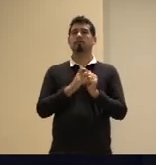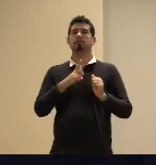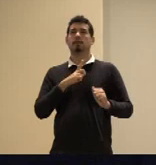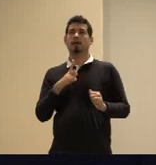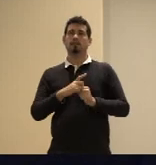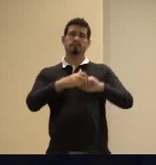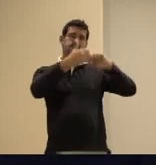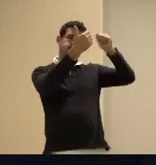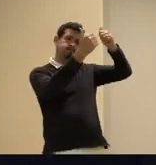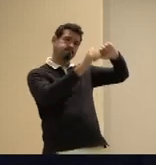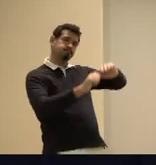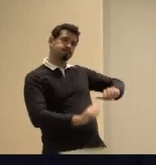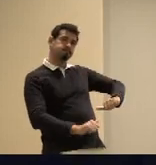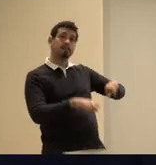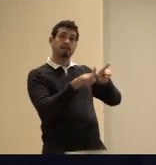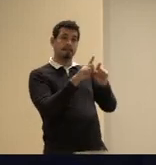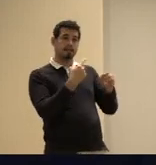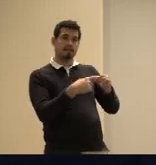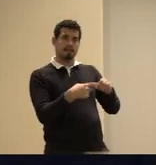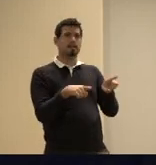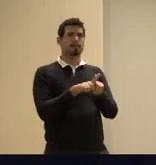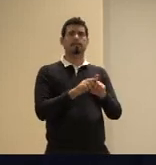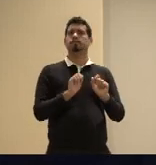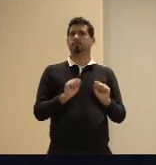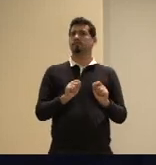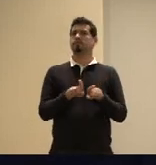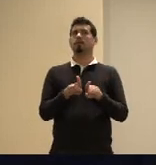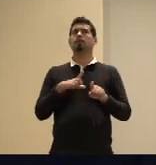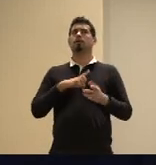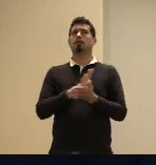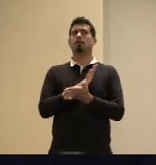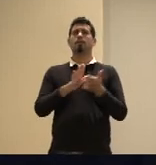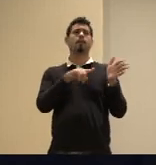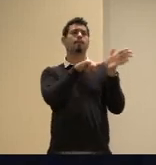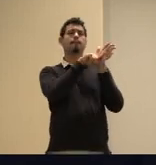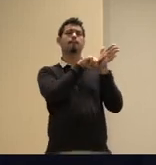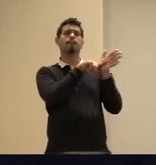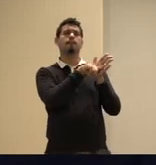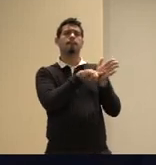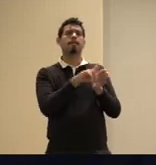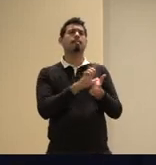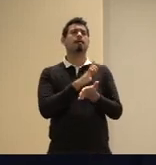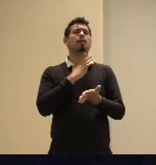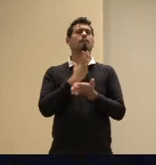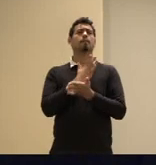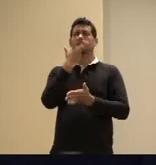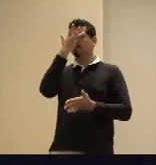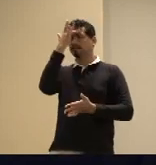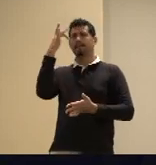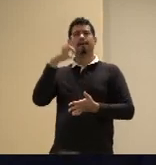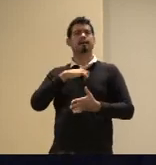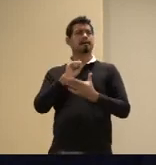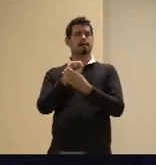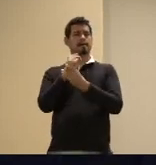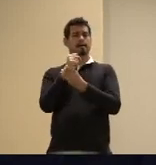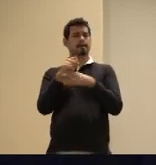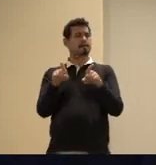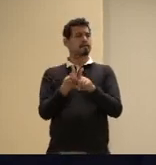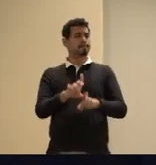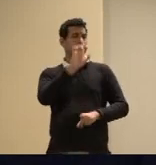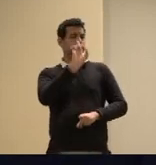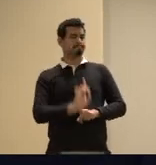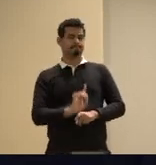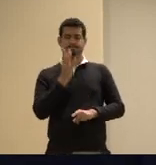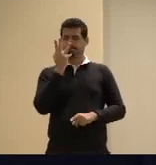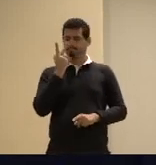acompanhada no município, já houve alguma pesquisa se tem alguém com condições de garantir os direitos da criança,